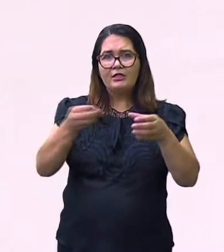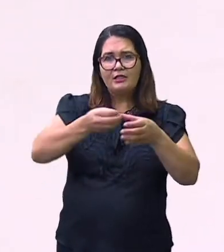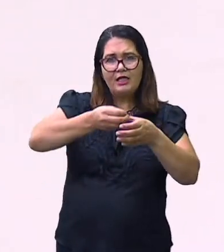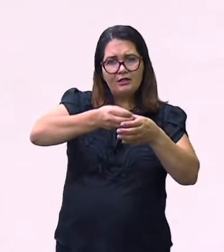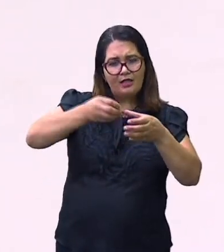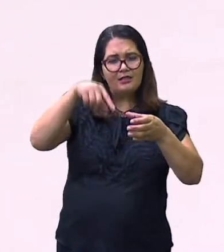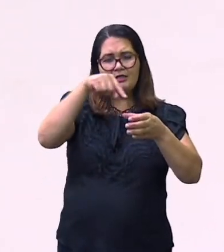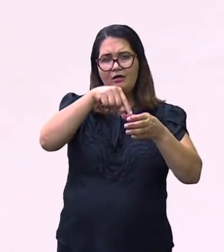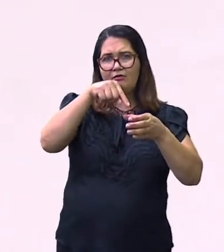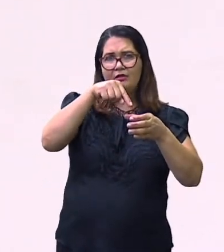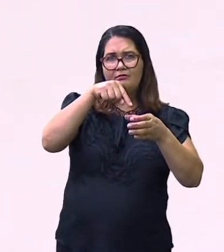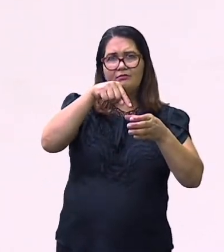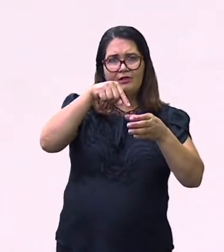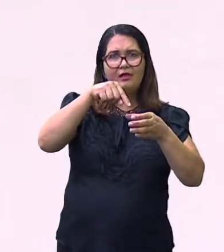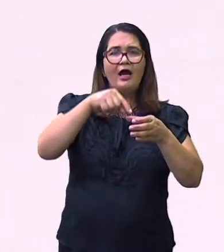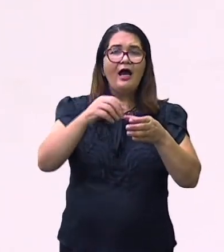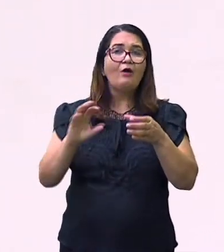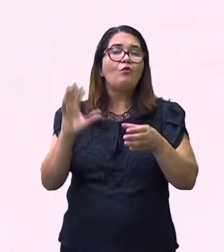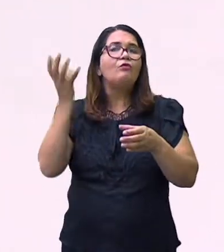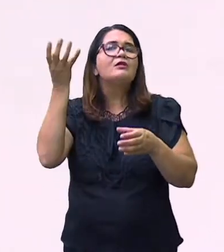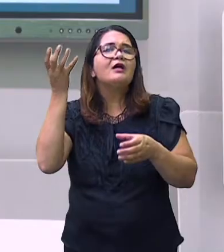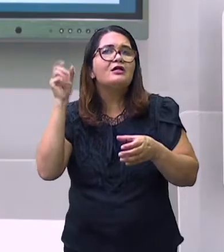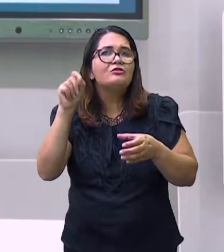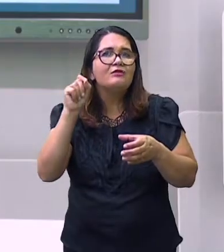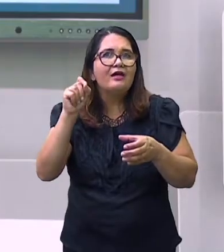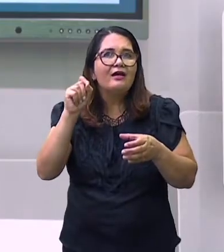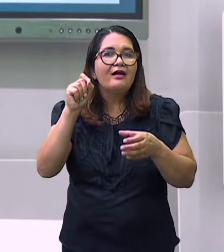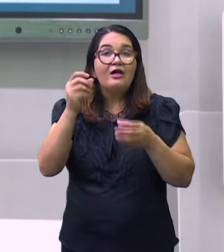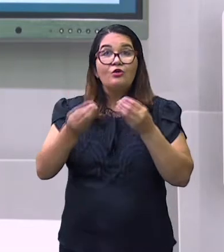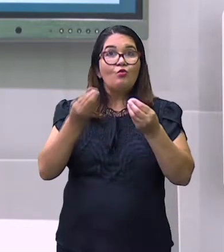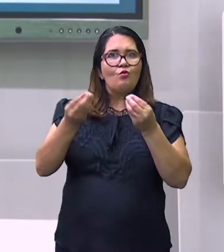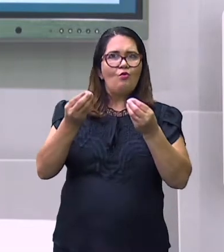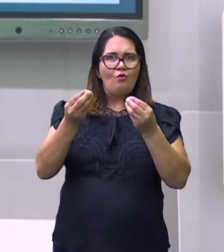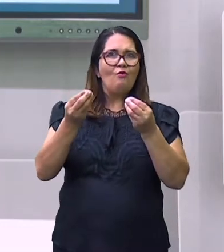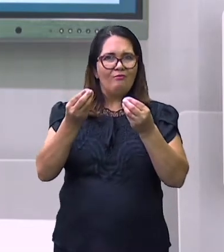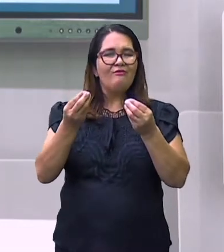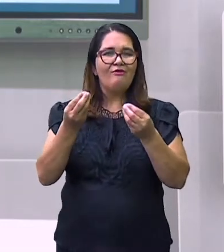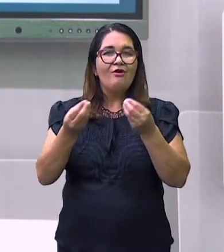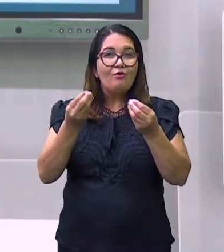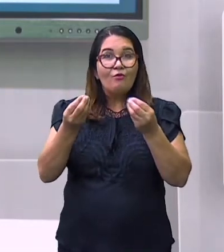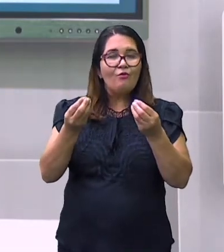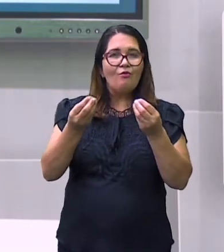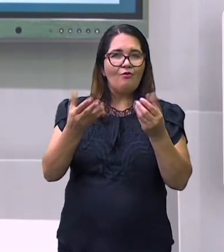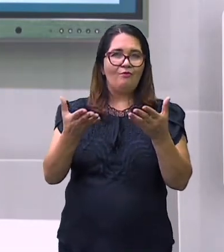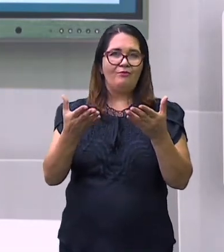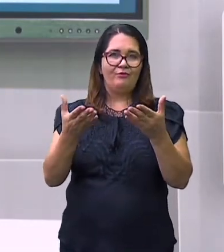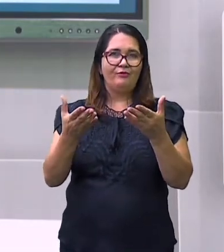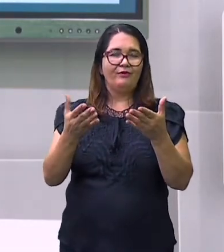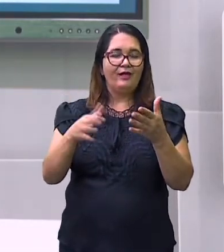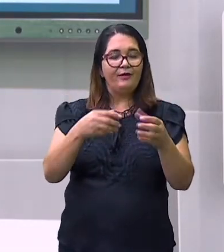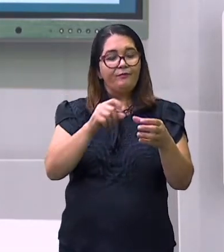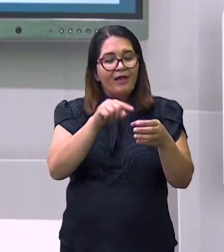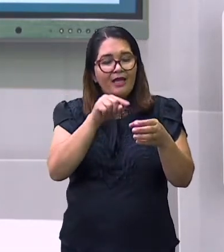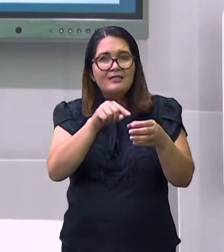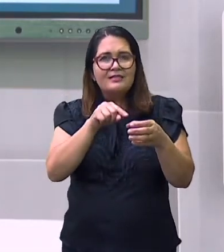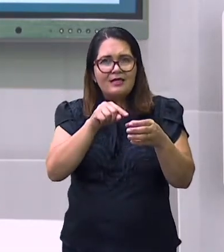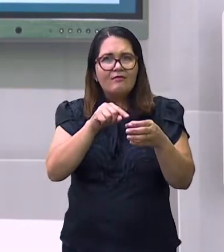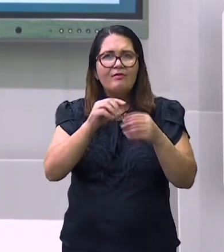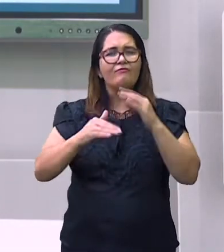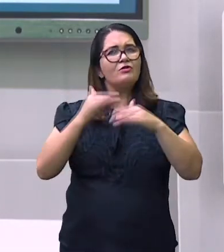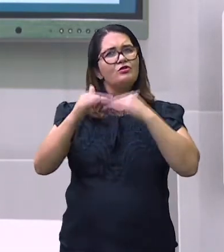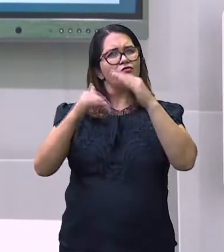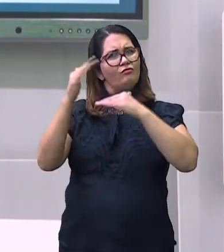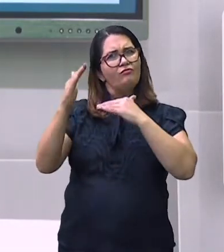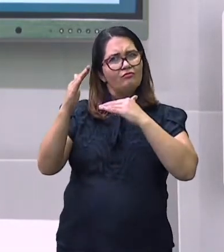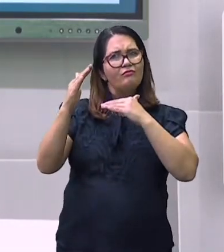com que tudo aconteça, a mágica do funcionar. Então, a gente vai fazendo, e para a gente não esquecer, a gente já vai colocando os